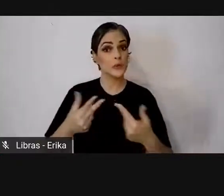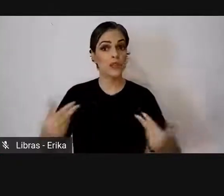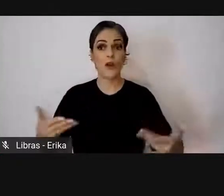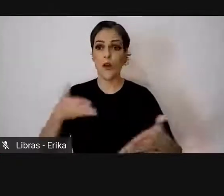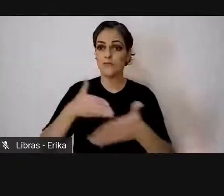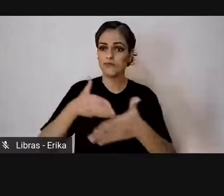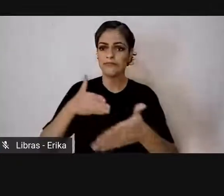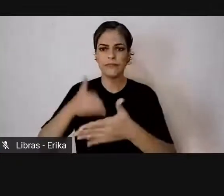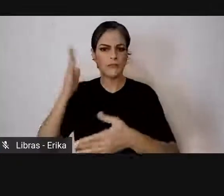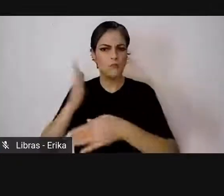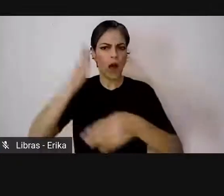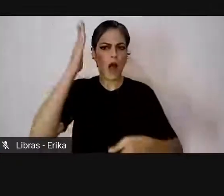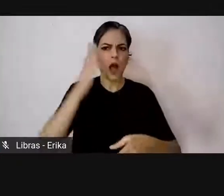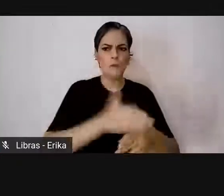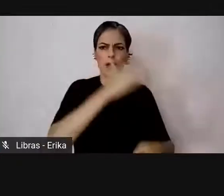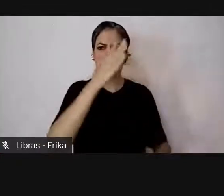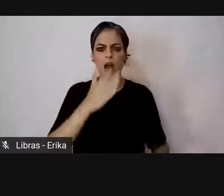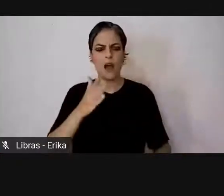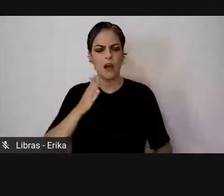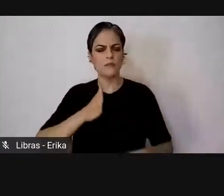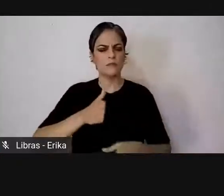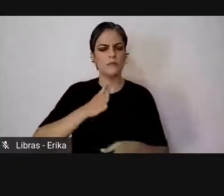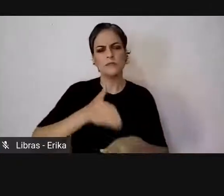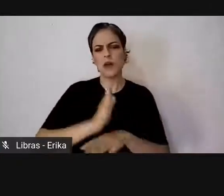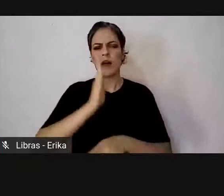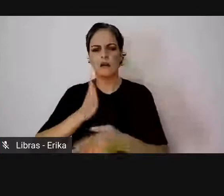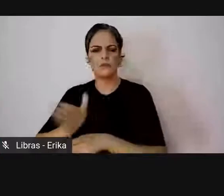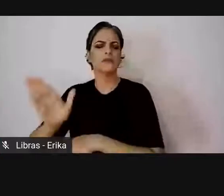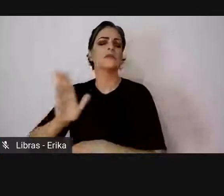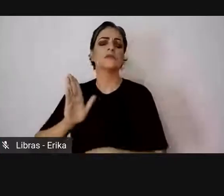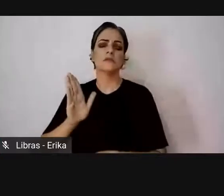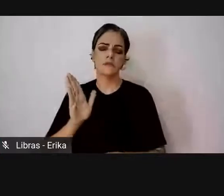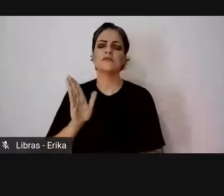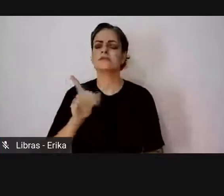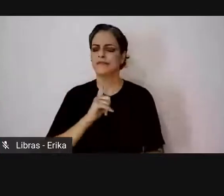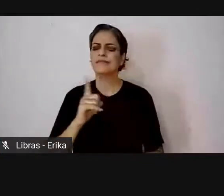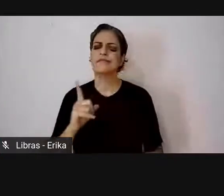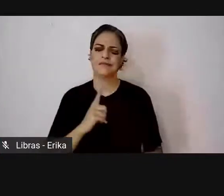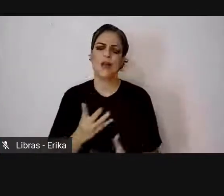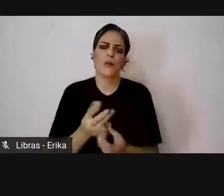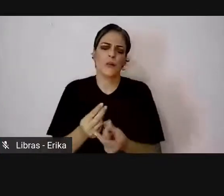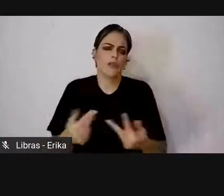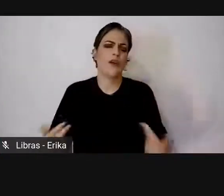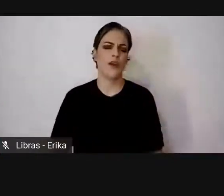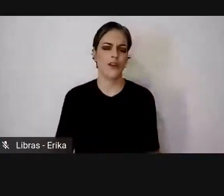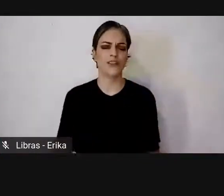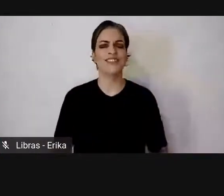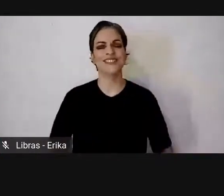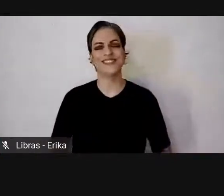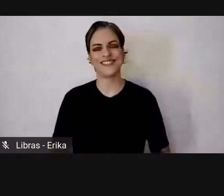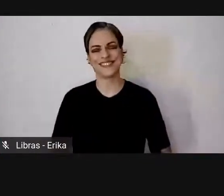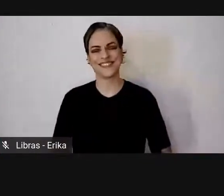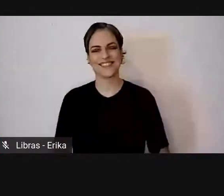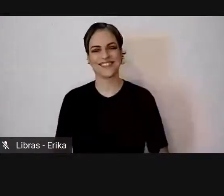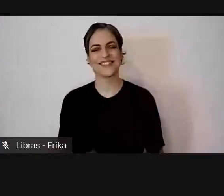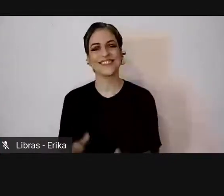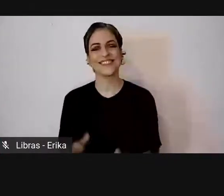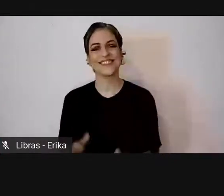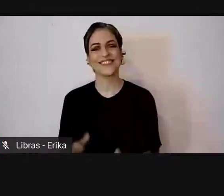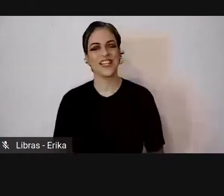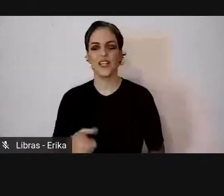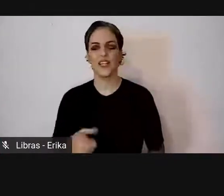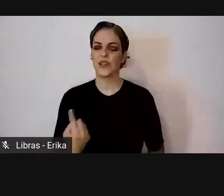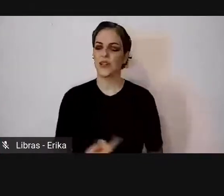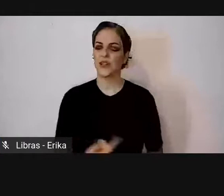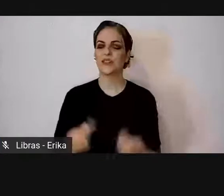os obstáculos. Portanto, né, é requerido, é necessário que tenhamos uma boa dose